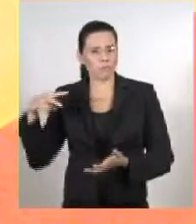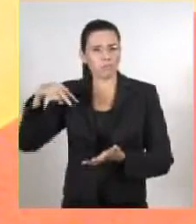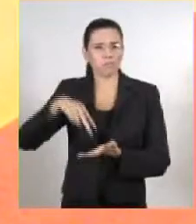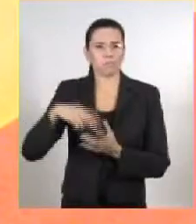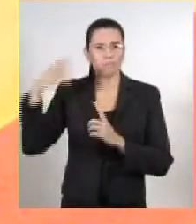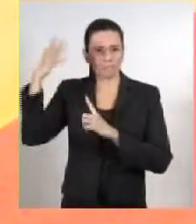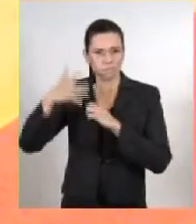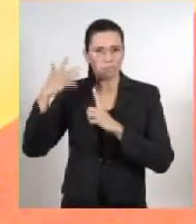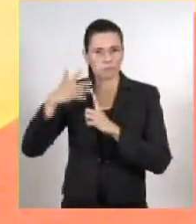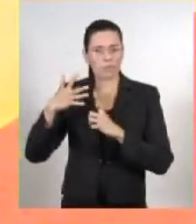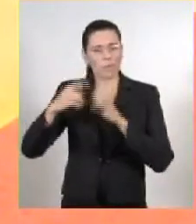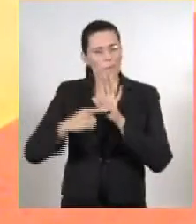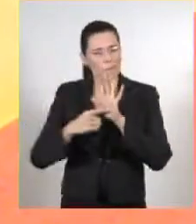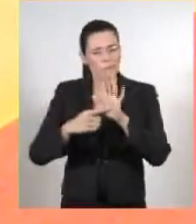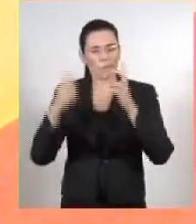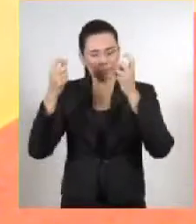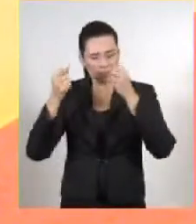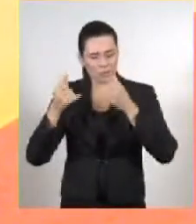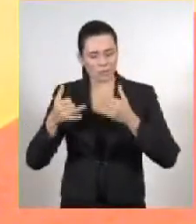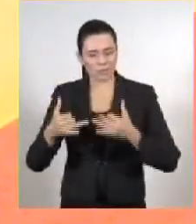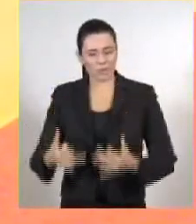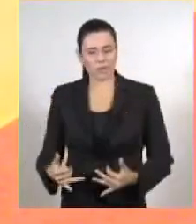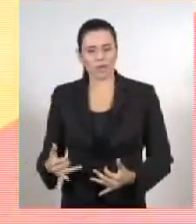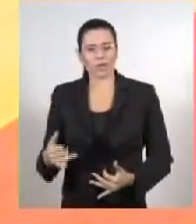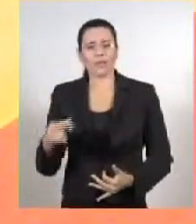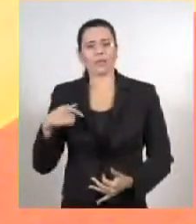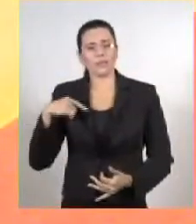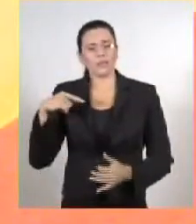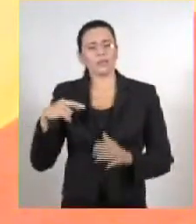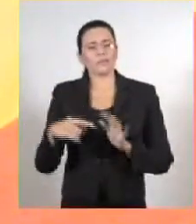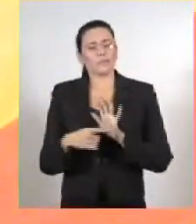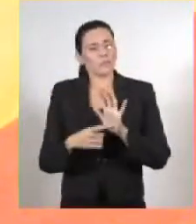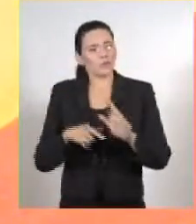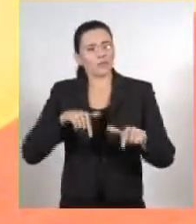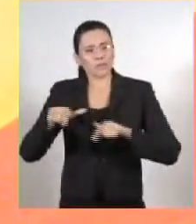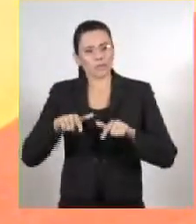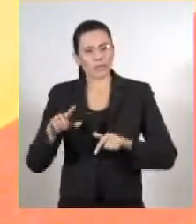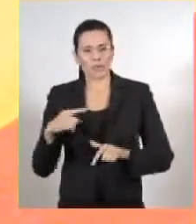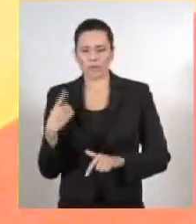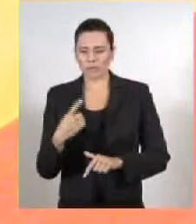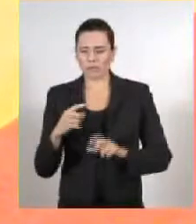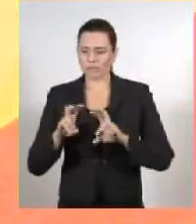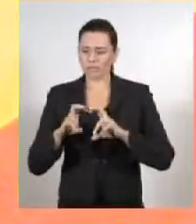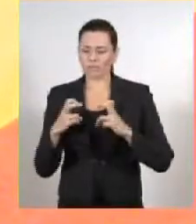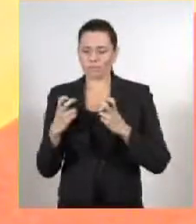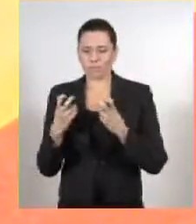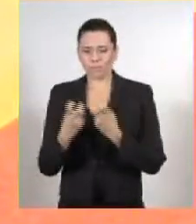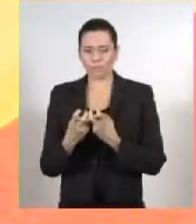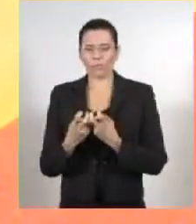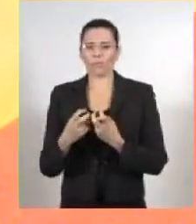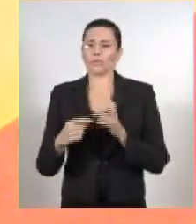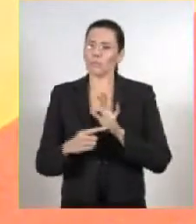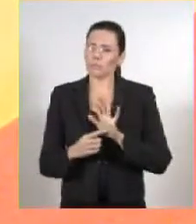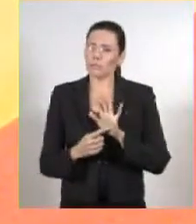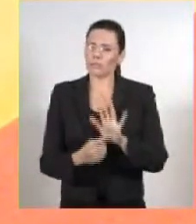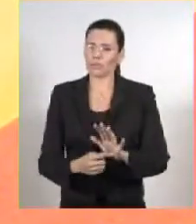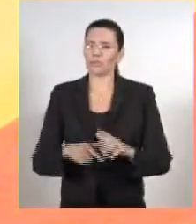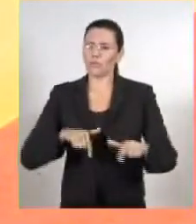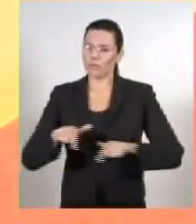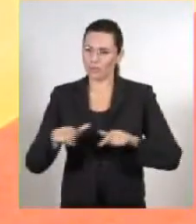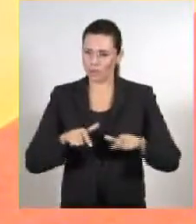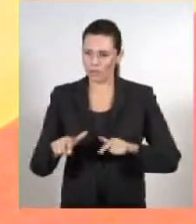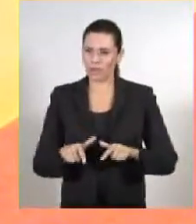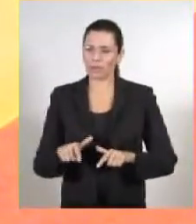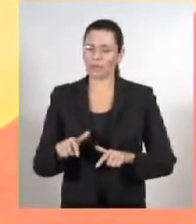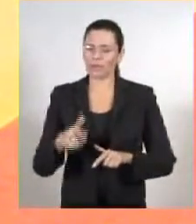nossos esforços enquanto comissão, que foram empreendidos em defesa dos empregos, realmente, dos trabalhadores do Estado do Maranhão nas siderurgias.